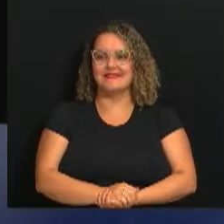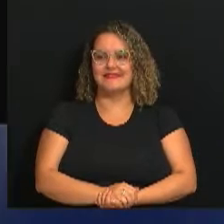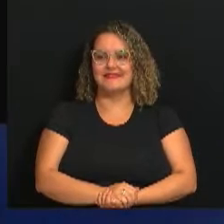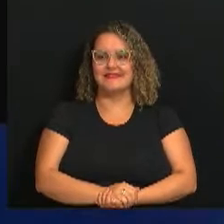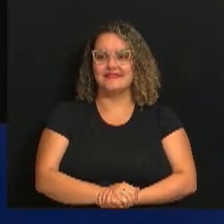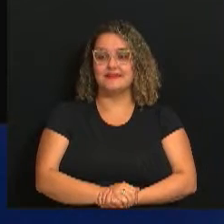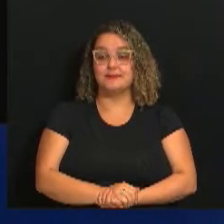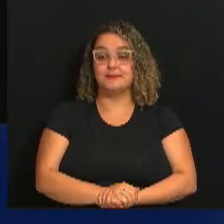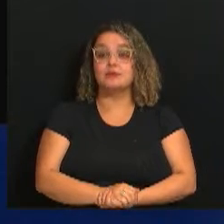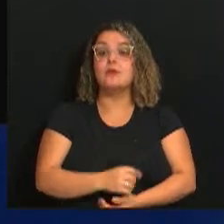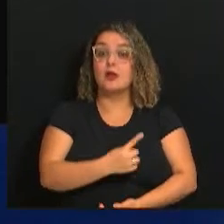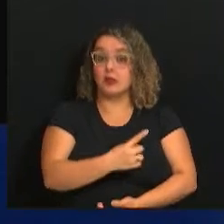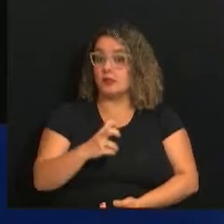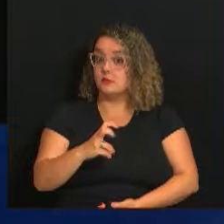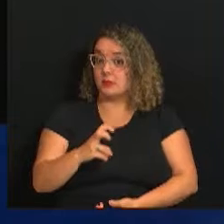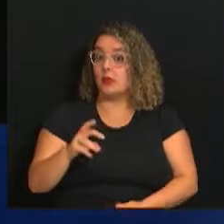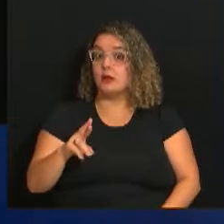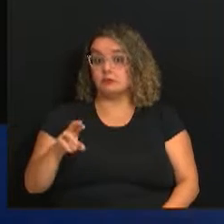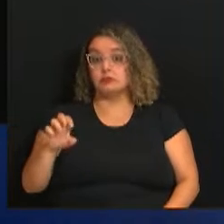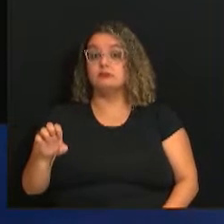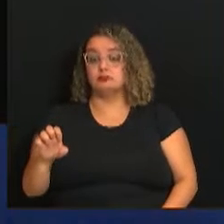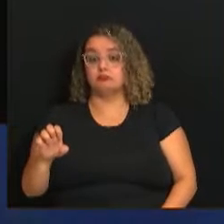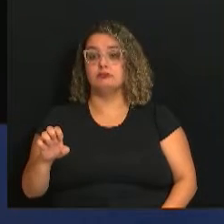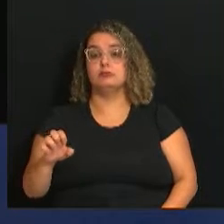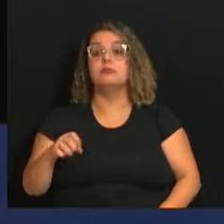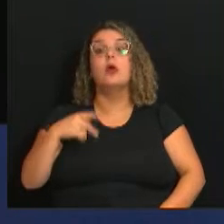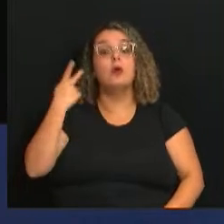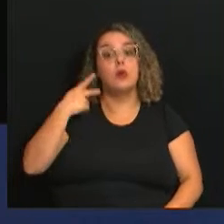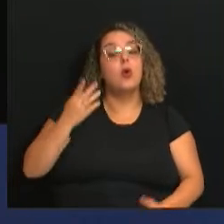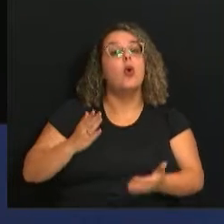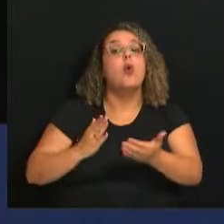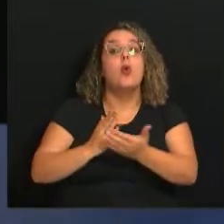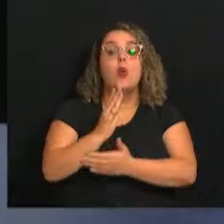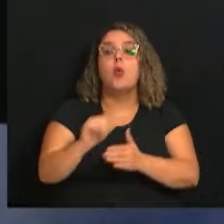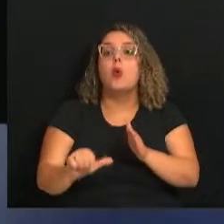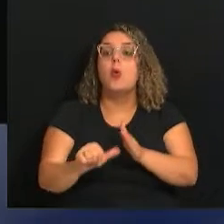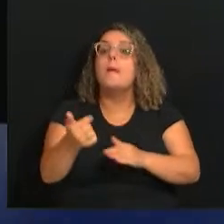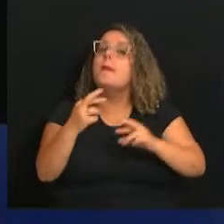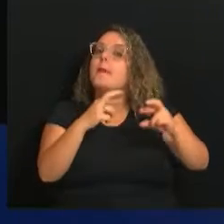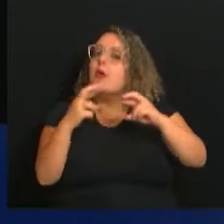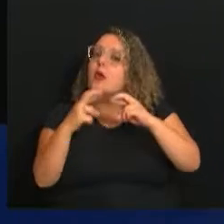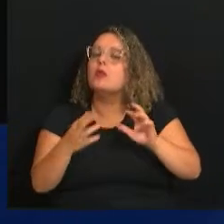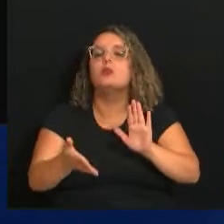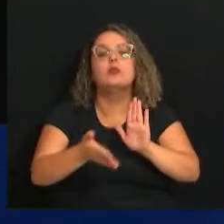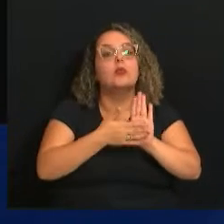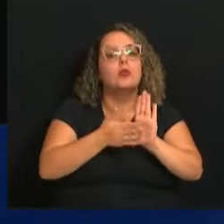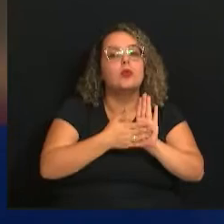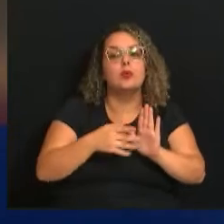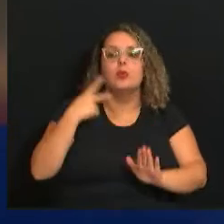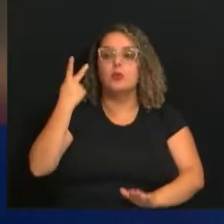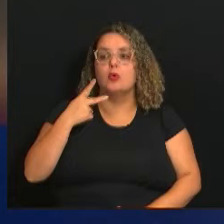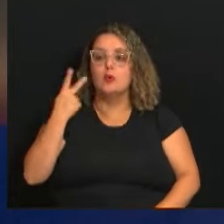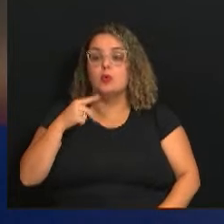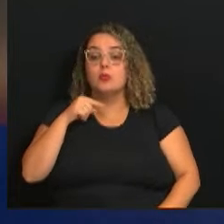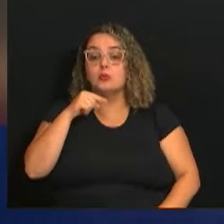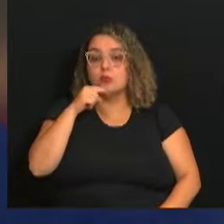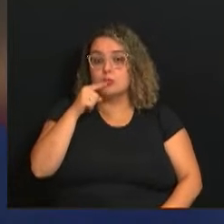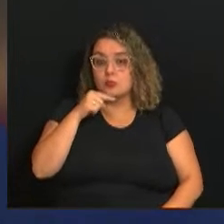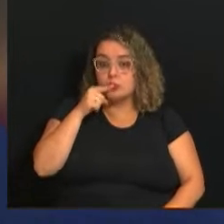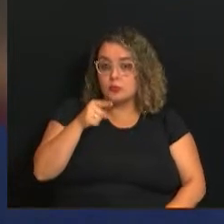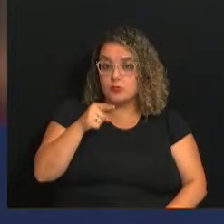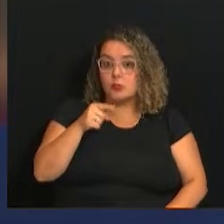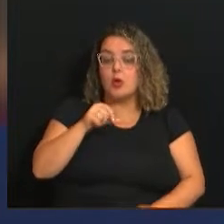Na 15ª reunião extraordinária, vereadores aprovam em primeira análise proposta do vereador Eduardo Magoga, que